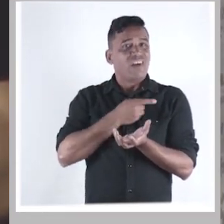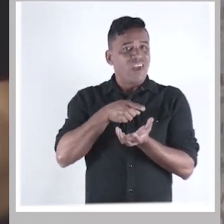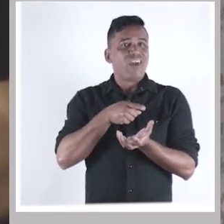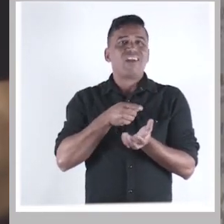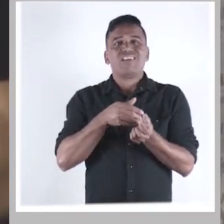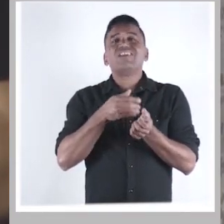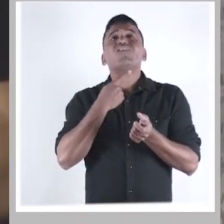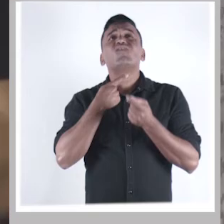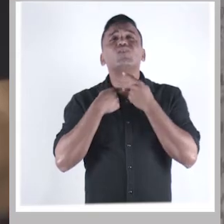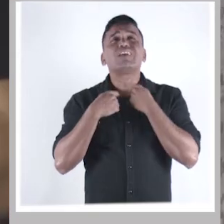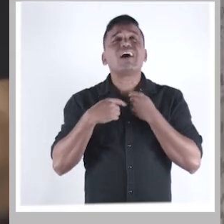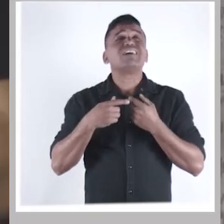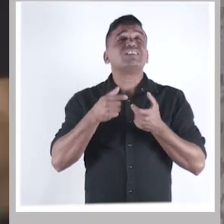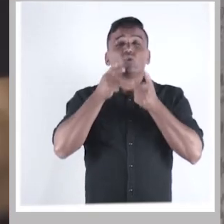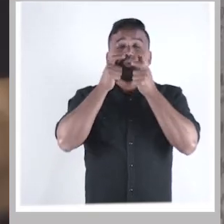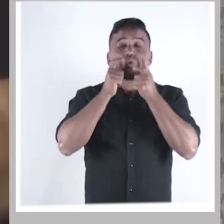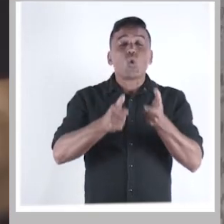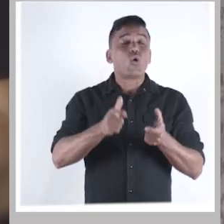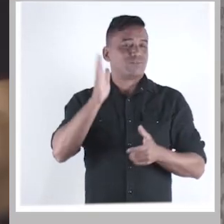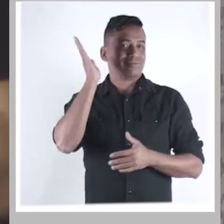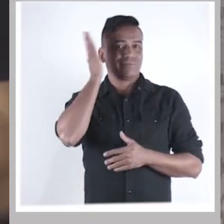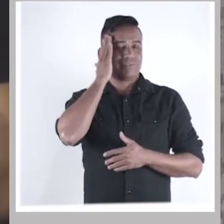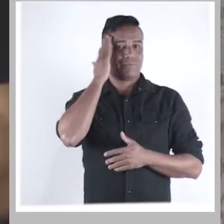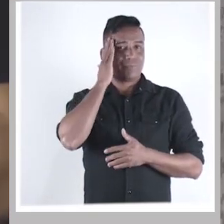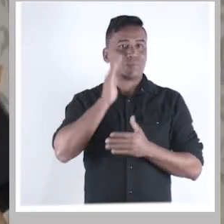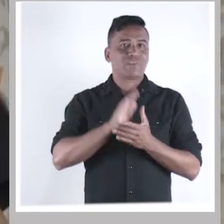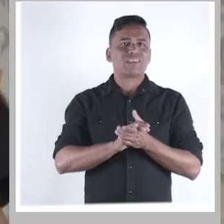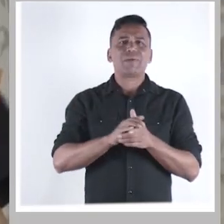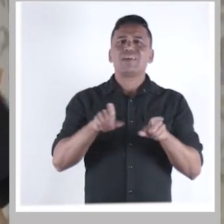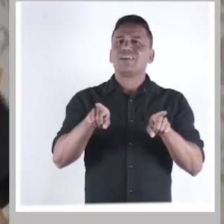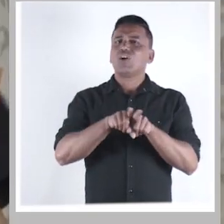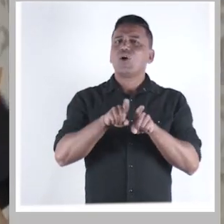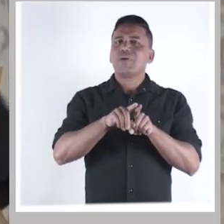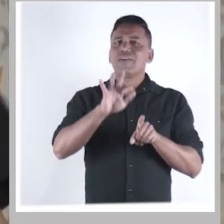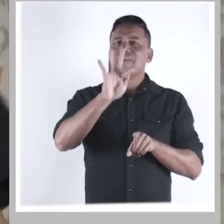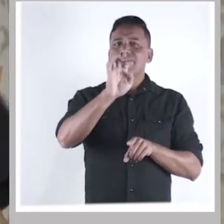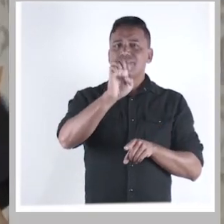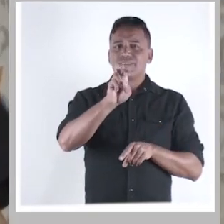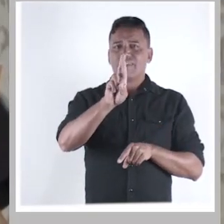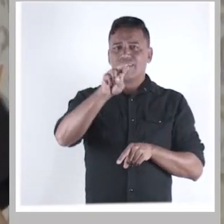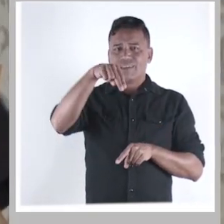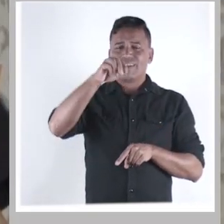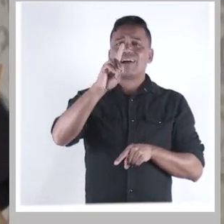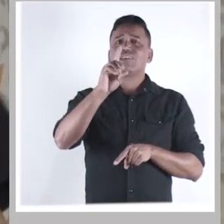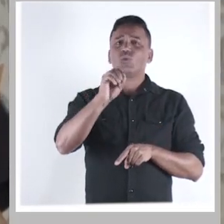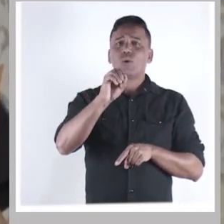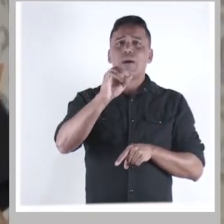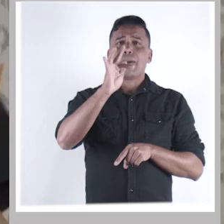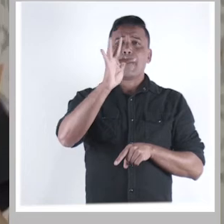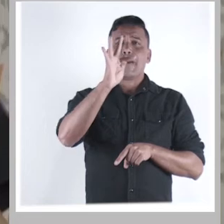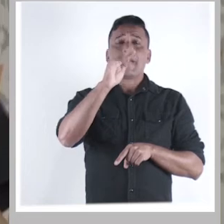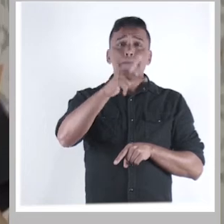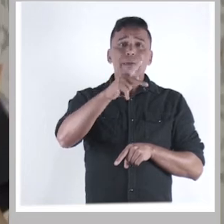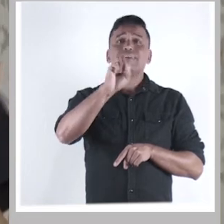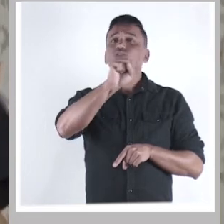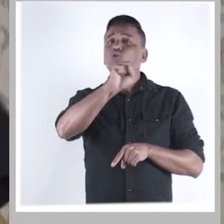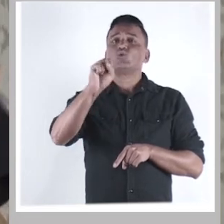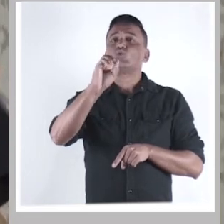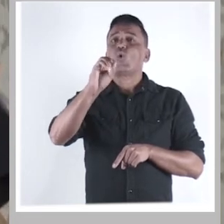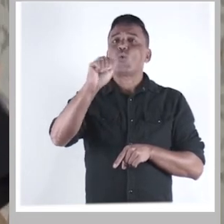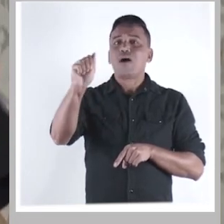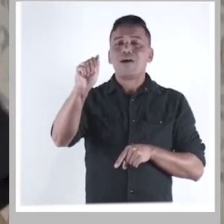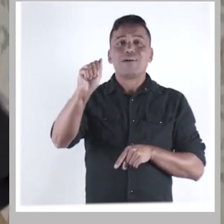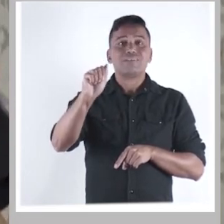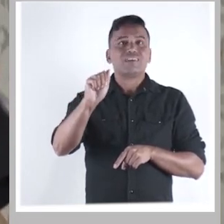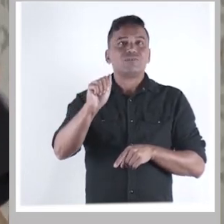uma necessidade de verdade e uma vontade de saber. Fernando Pessoa traduziu poeticamente. Para ele, quando